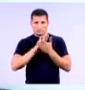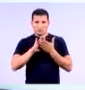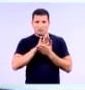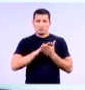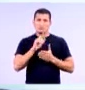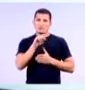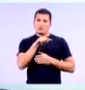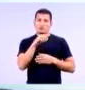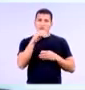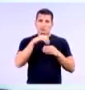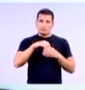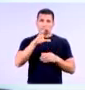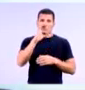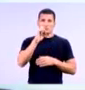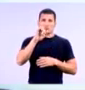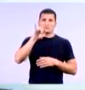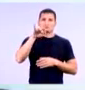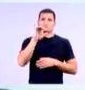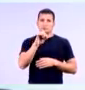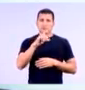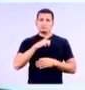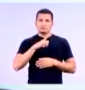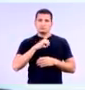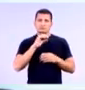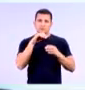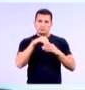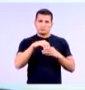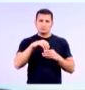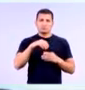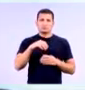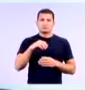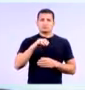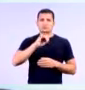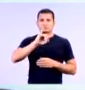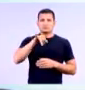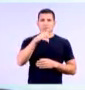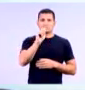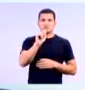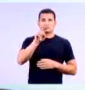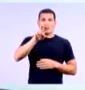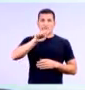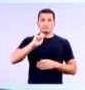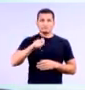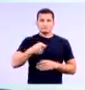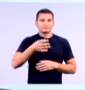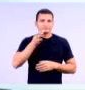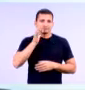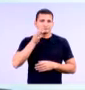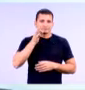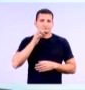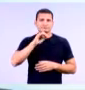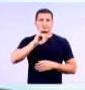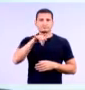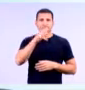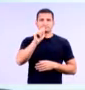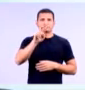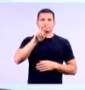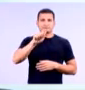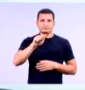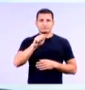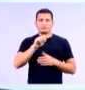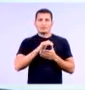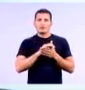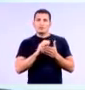né? O código-fonte não, o código binário, os bytecode no caso do Java, ele vai criar um mecanismo de embutir no